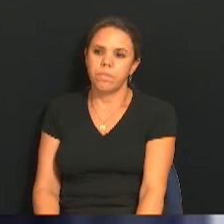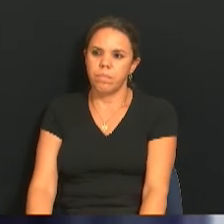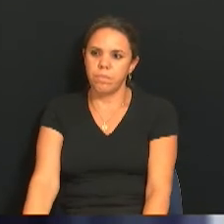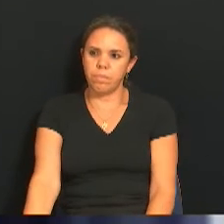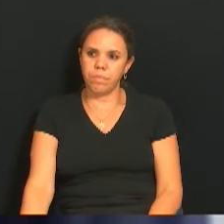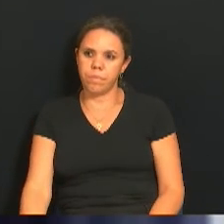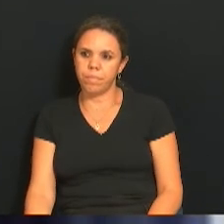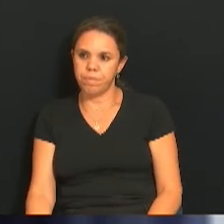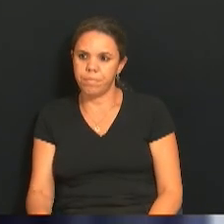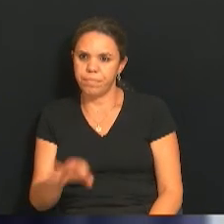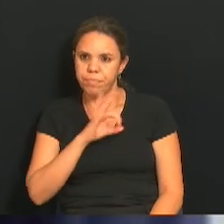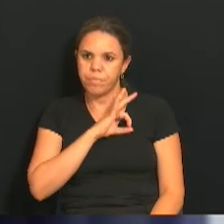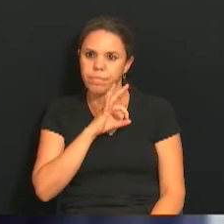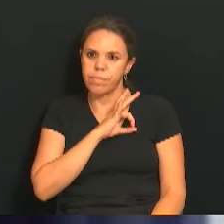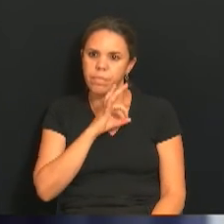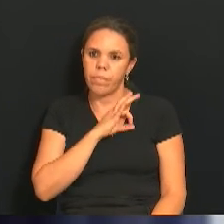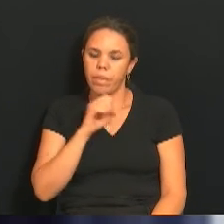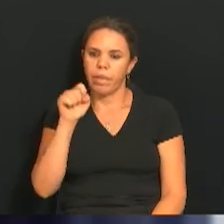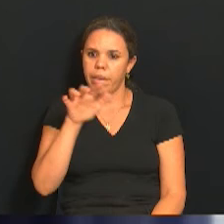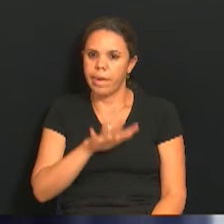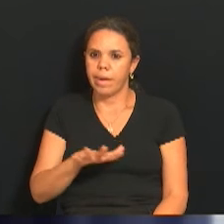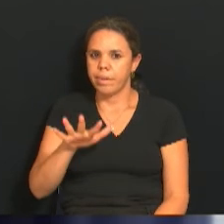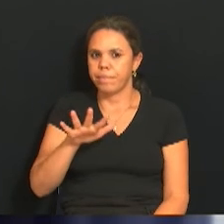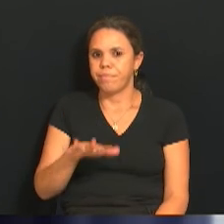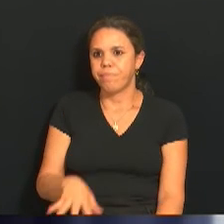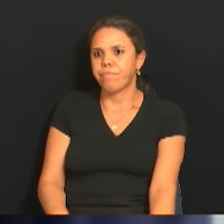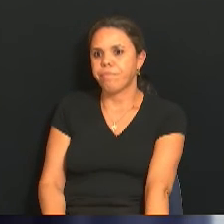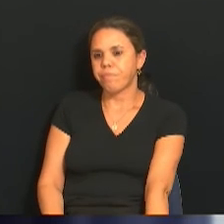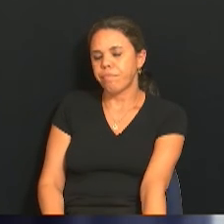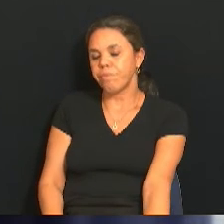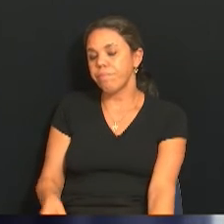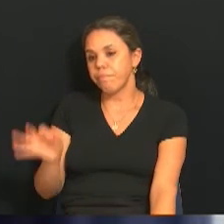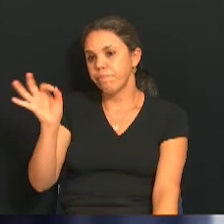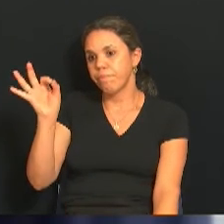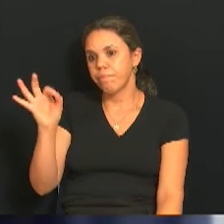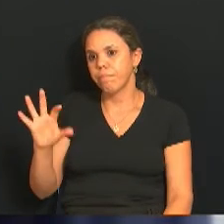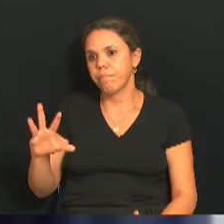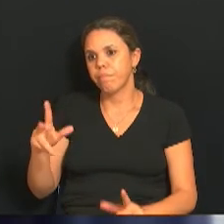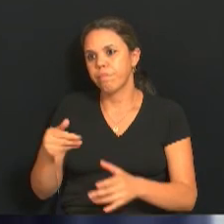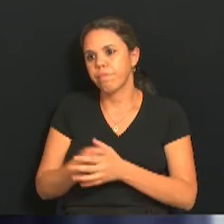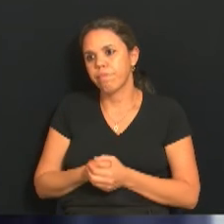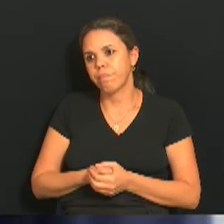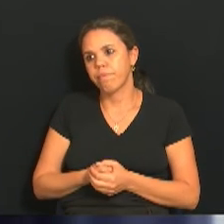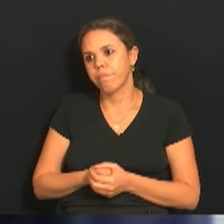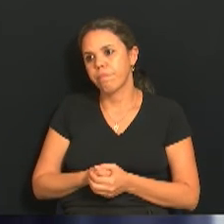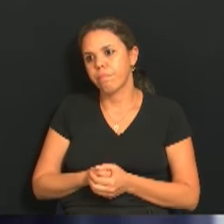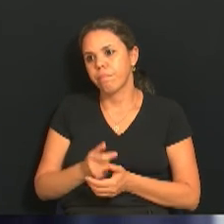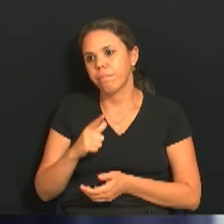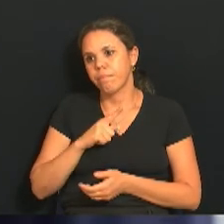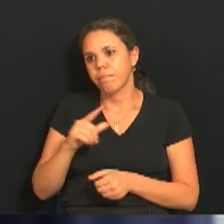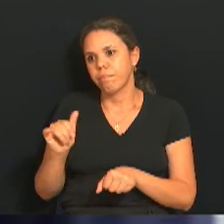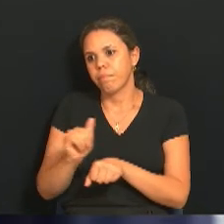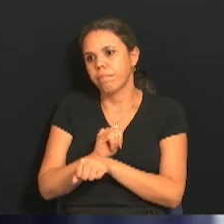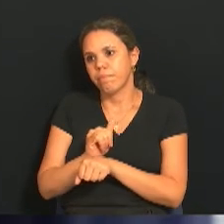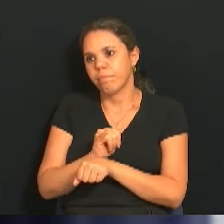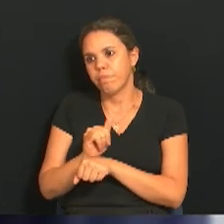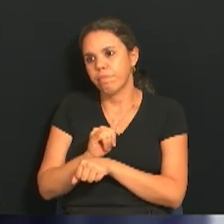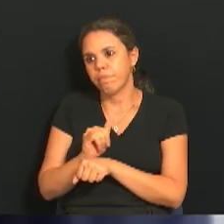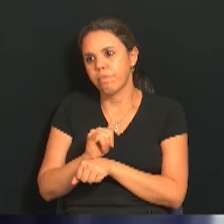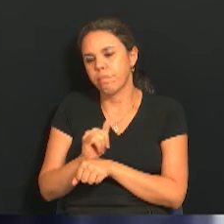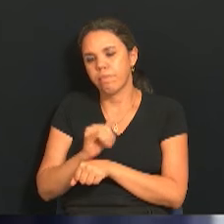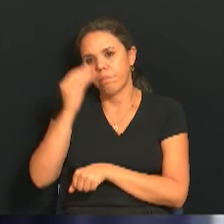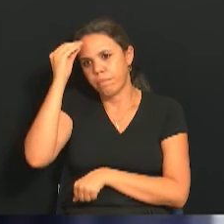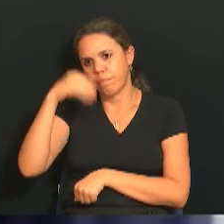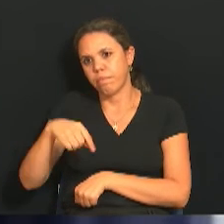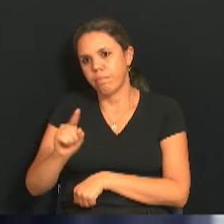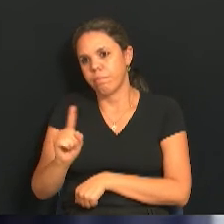Civil, né? A própria sociedade civil. Tenho certeza que todos nós, né, tendo esse caminho, não desistir,